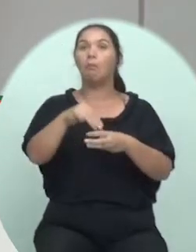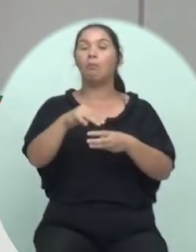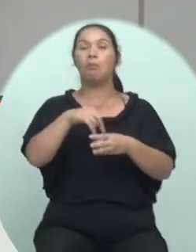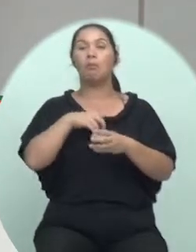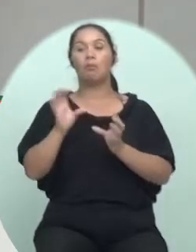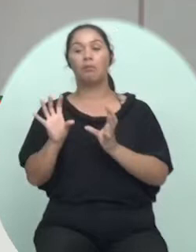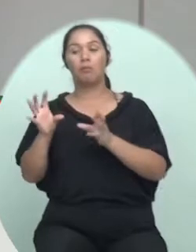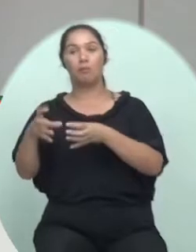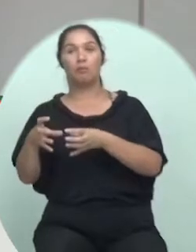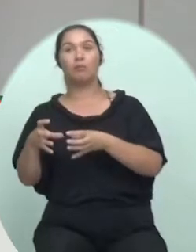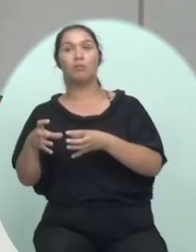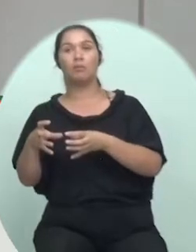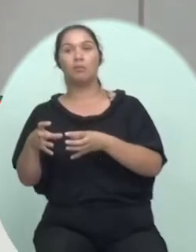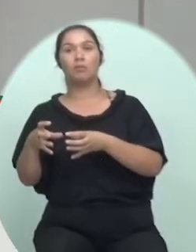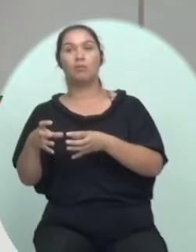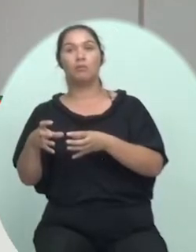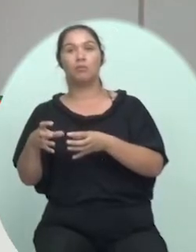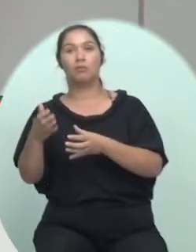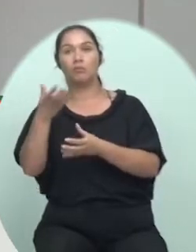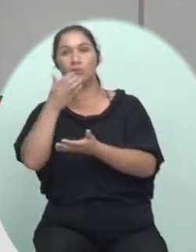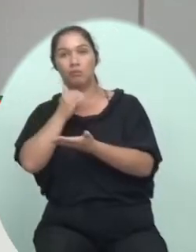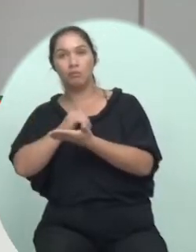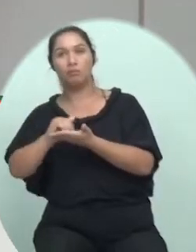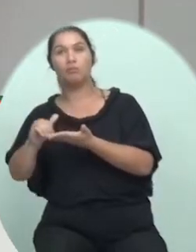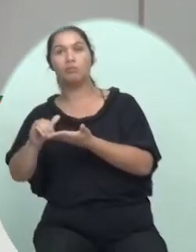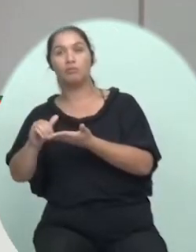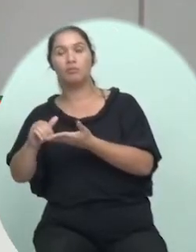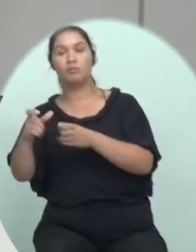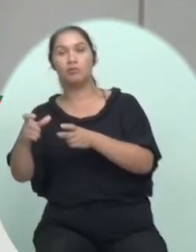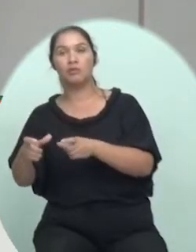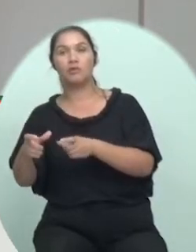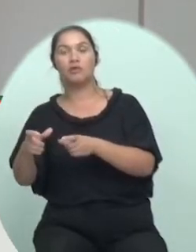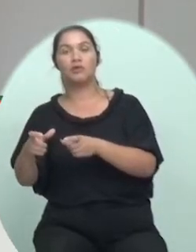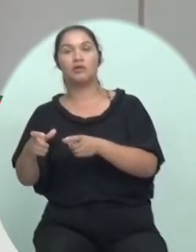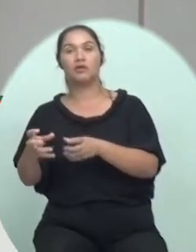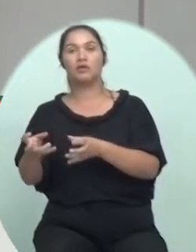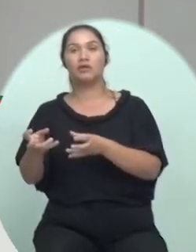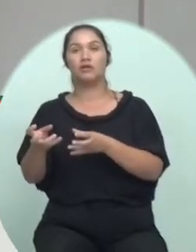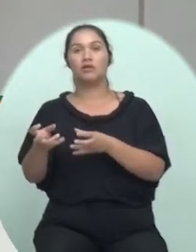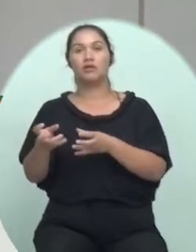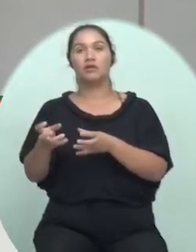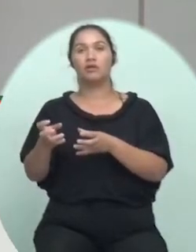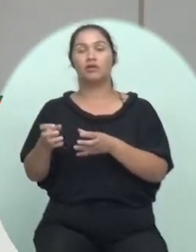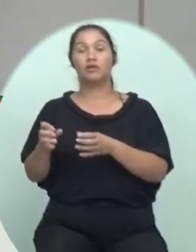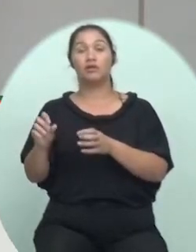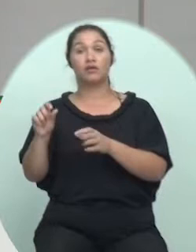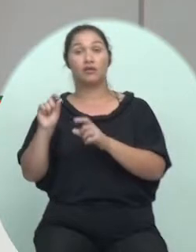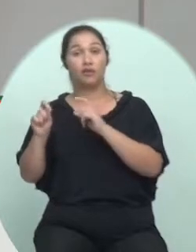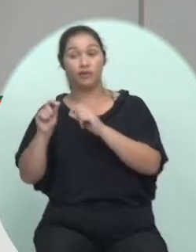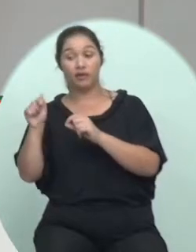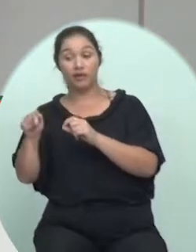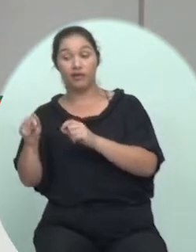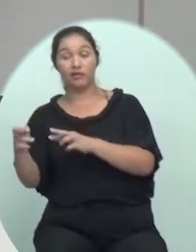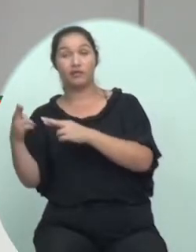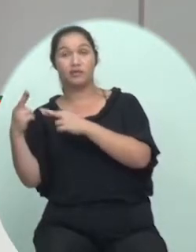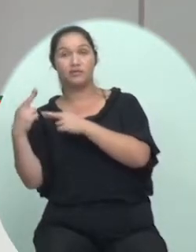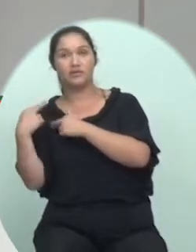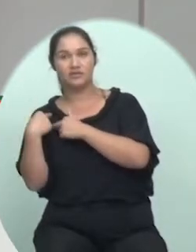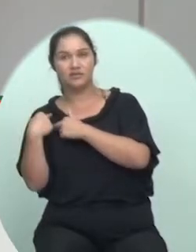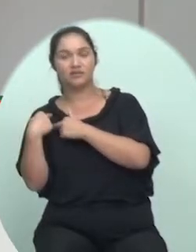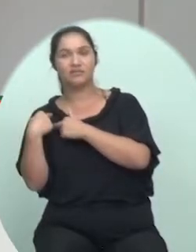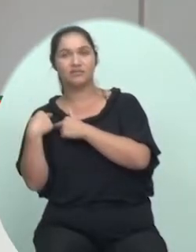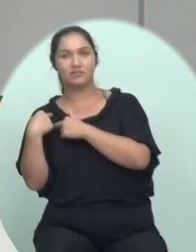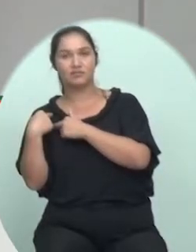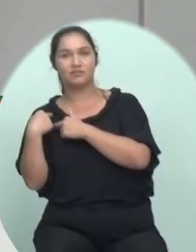para as mulheres que estão querendo extinguir esse espaço, né? Achar que está para diminuir os gastos, então eles